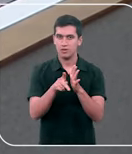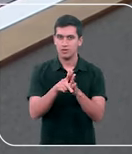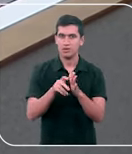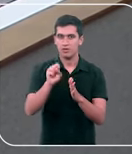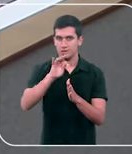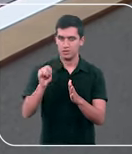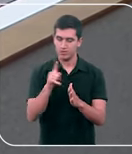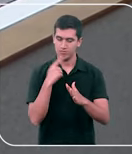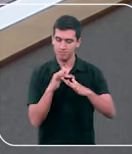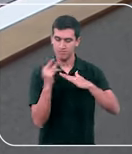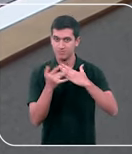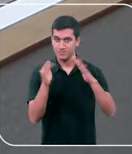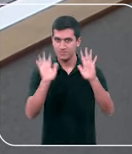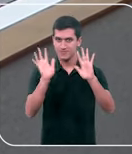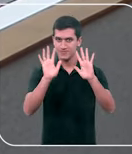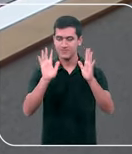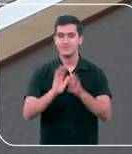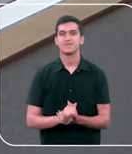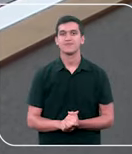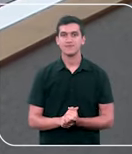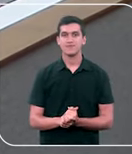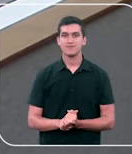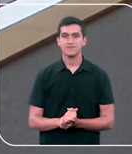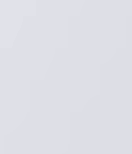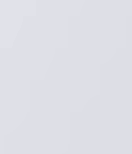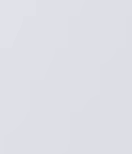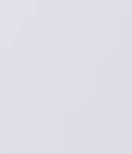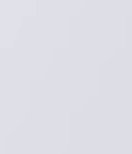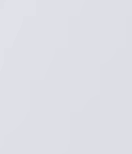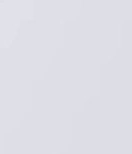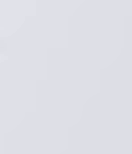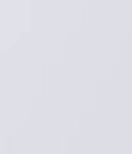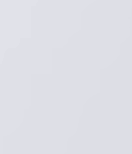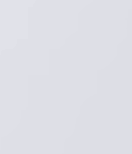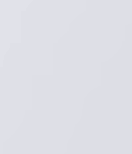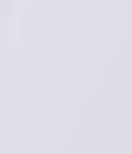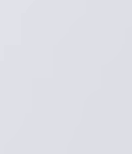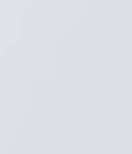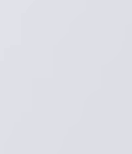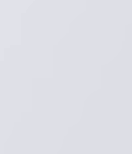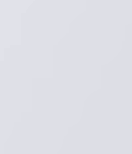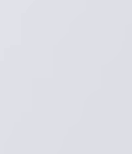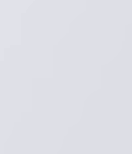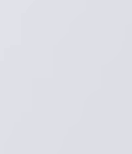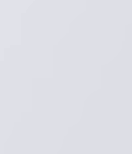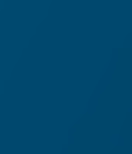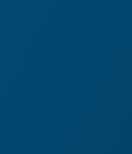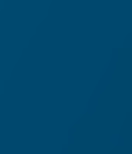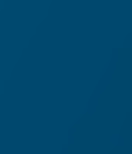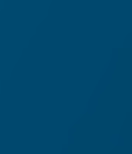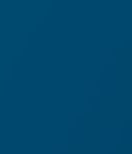STJ e nas nossas redes sociais. Até a próxima!